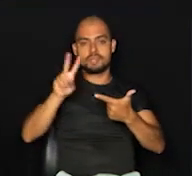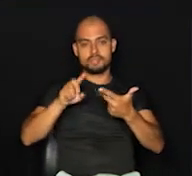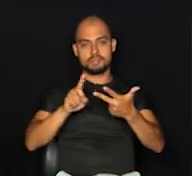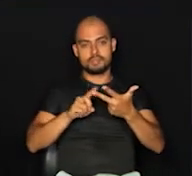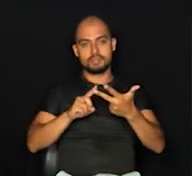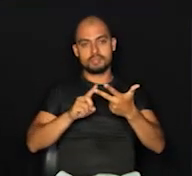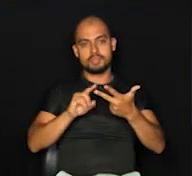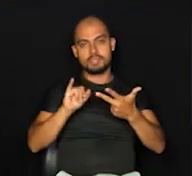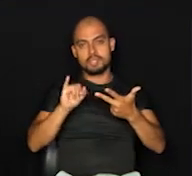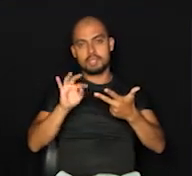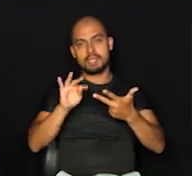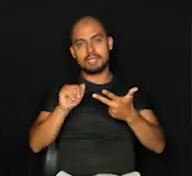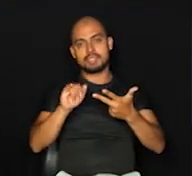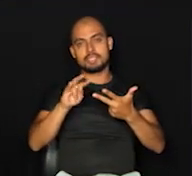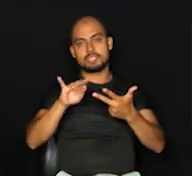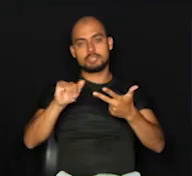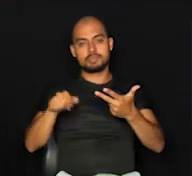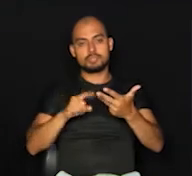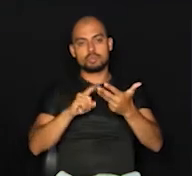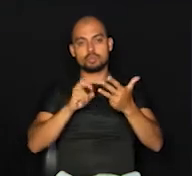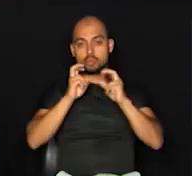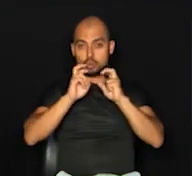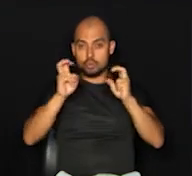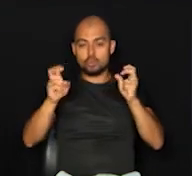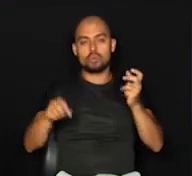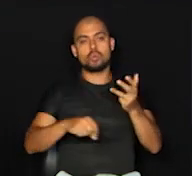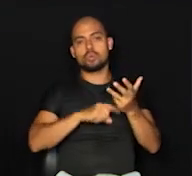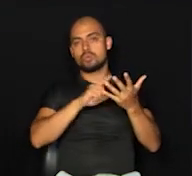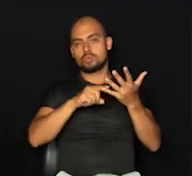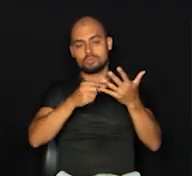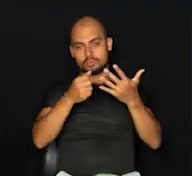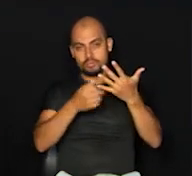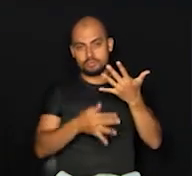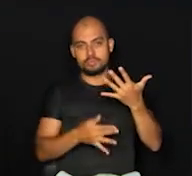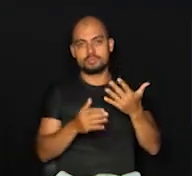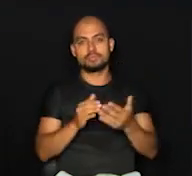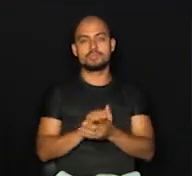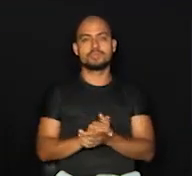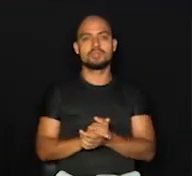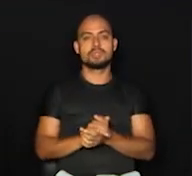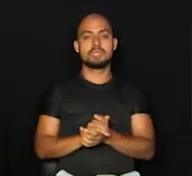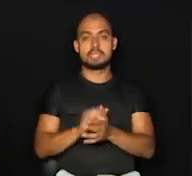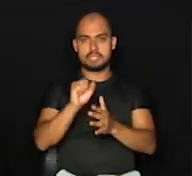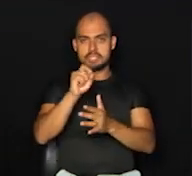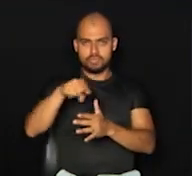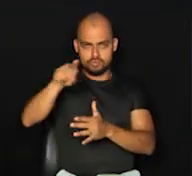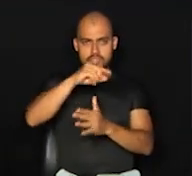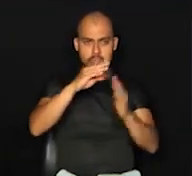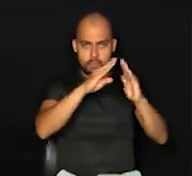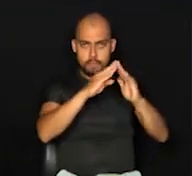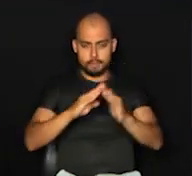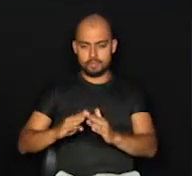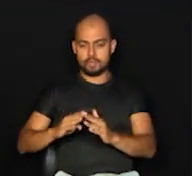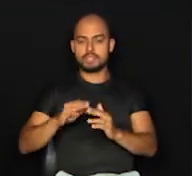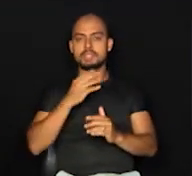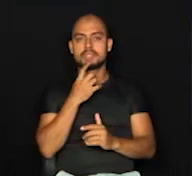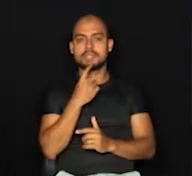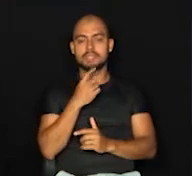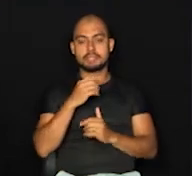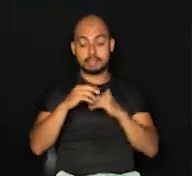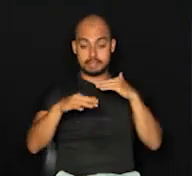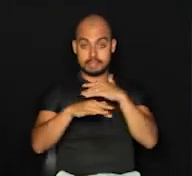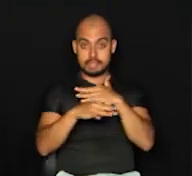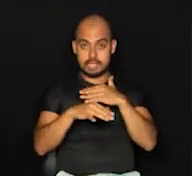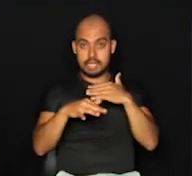Socorro, Águas de Lindóia, Serra Negra, Itapira e Capivari. Se você mora em uma dessas cidades e preenche